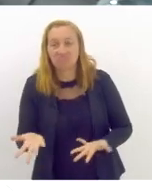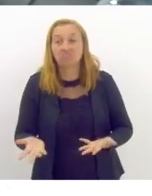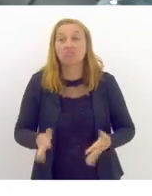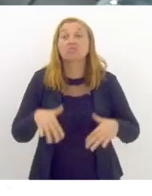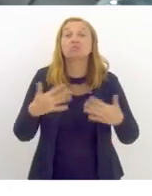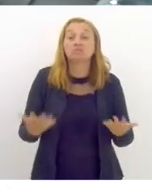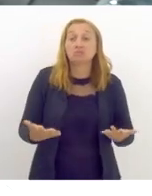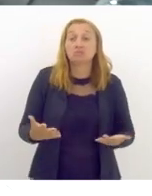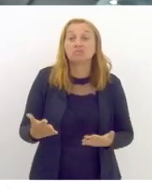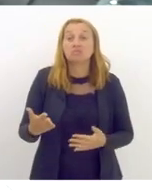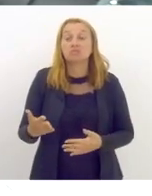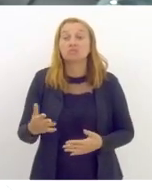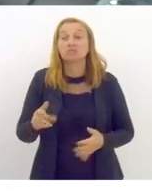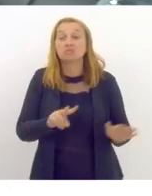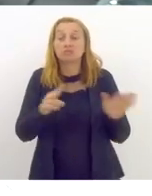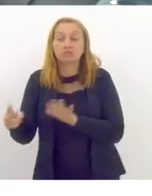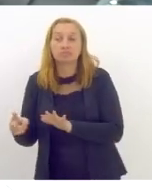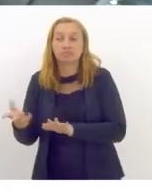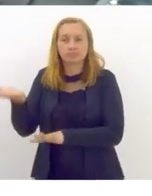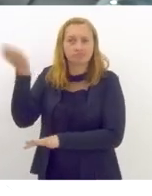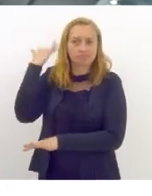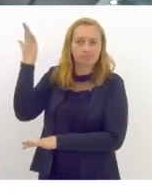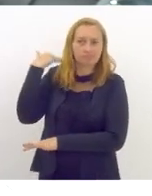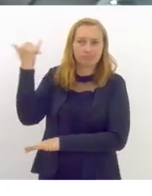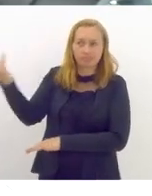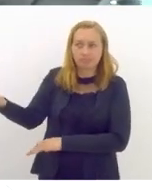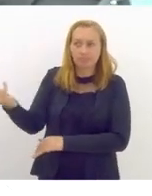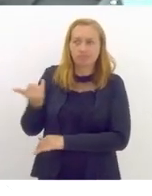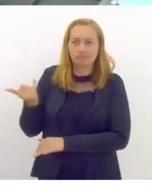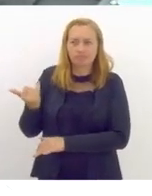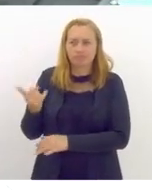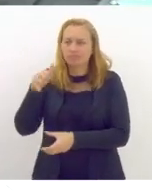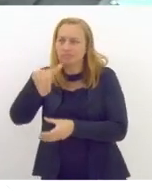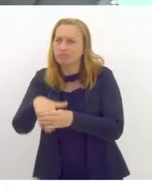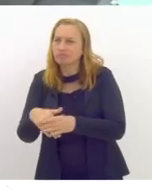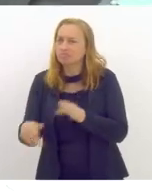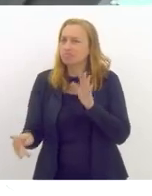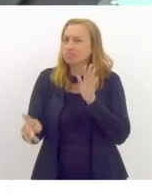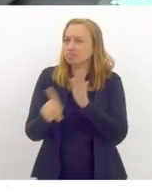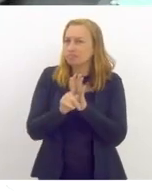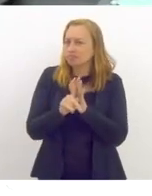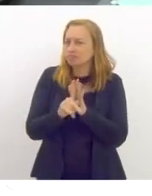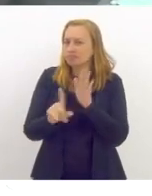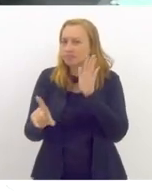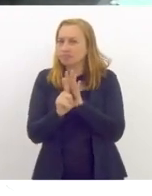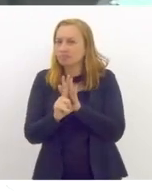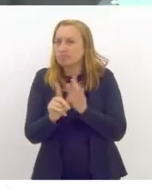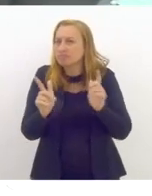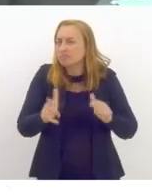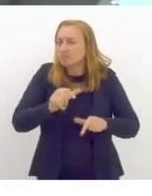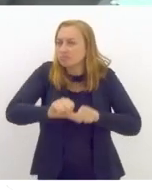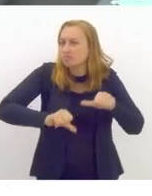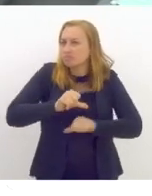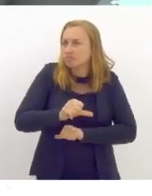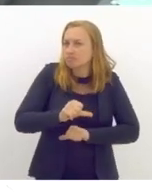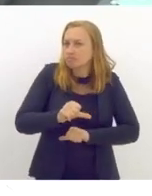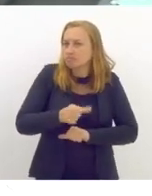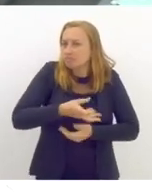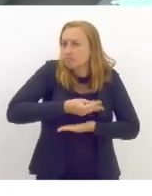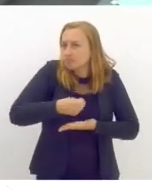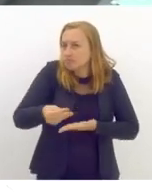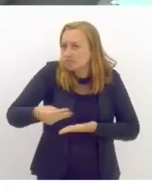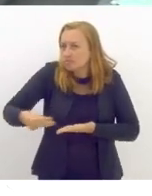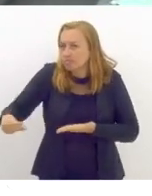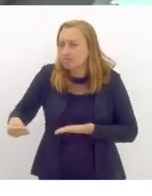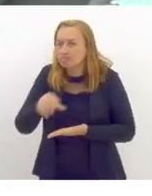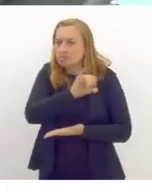e quando a gente soube na semana passada que ia votar um projeto de lei aonde ia mudar o critério de distribuição